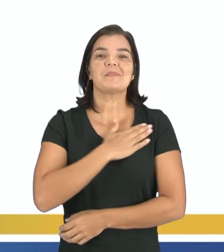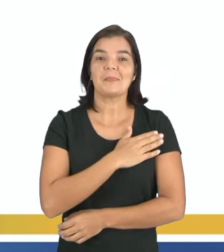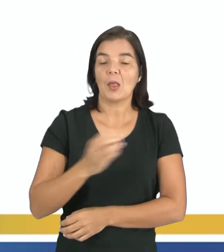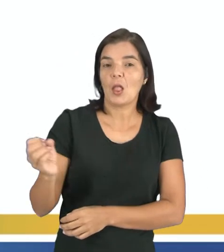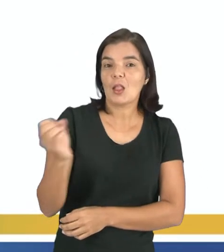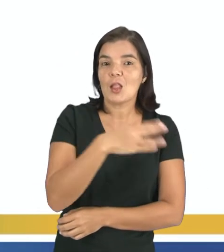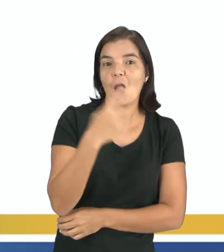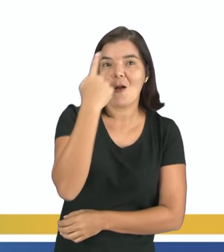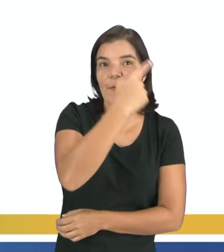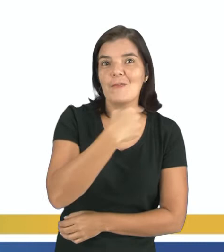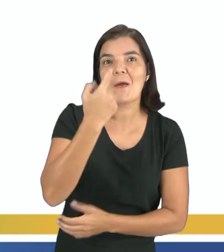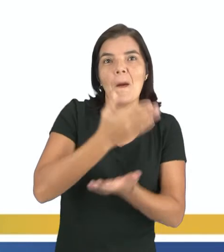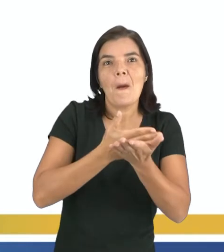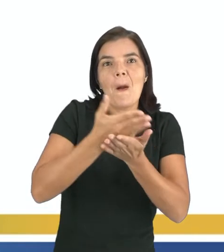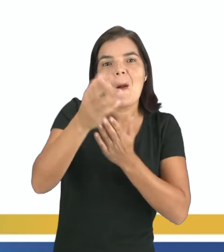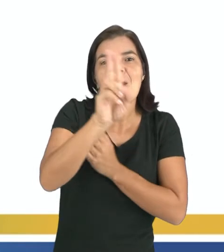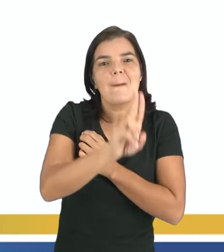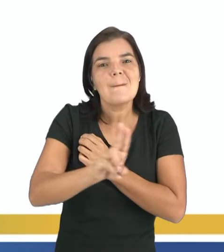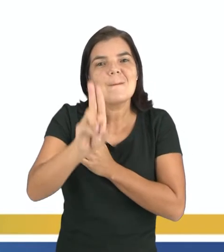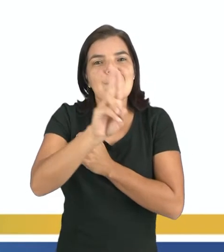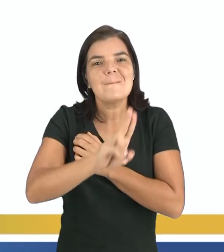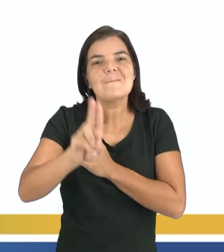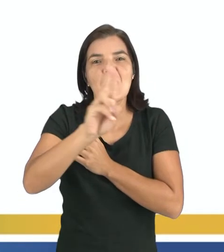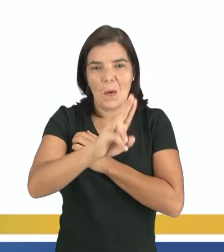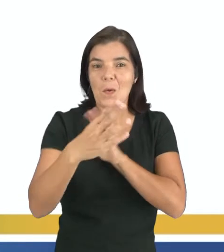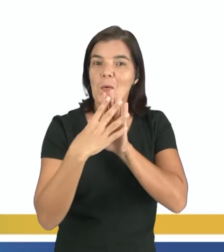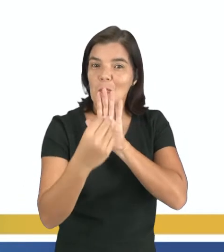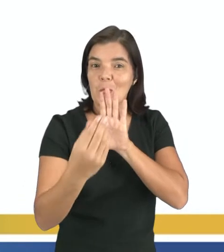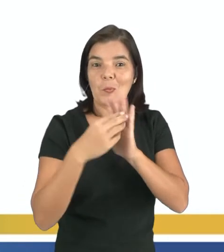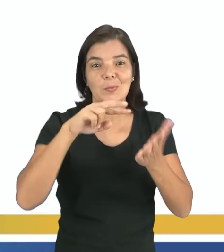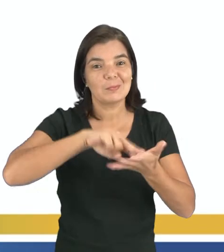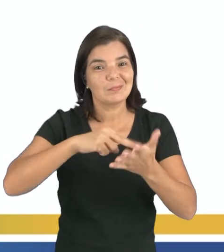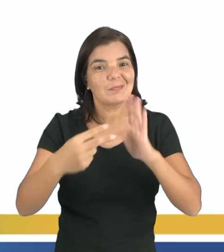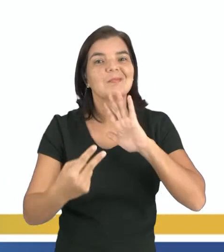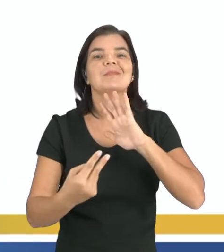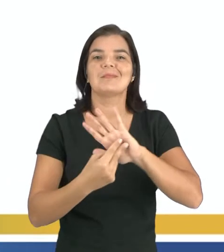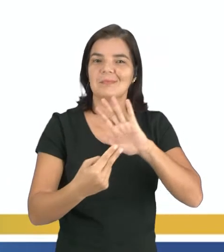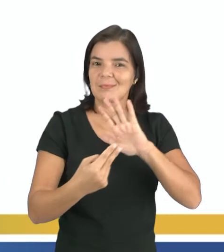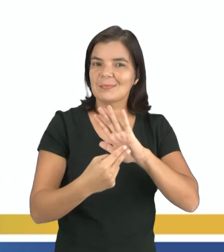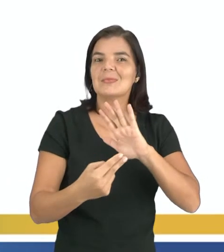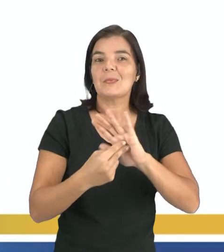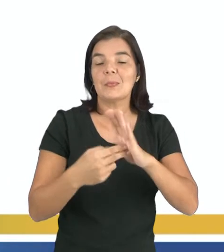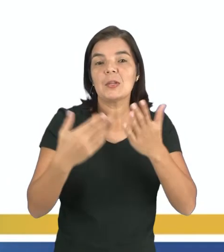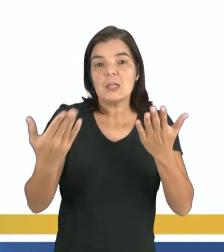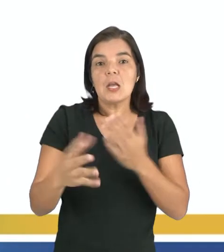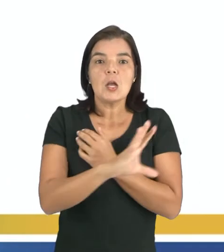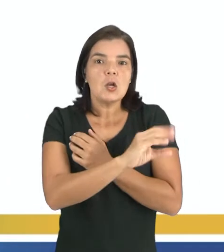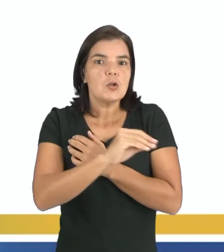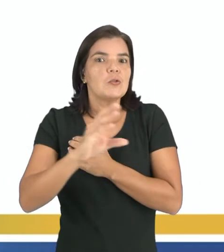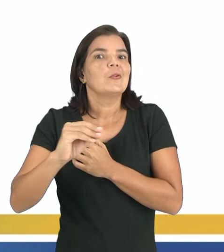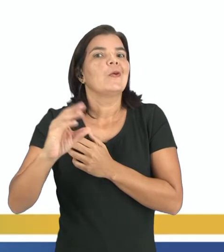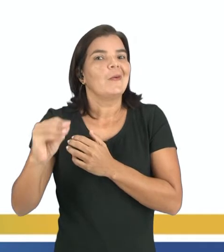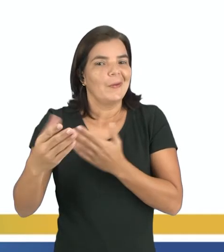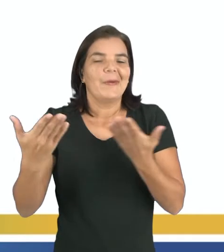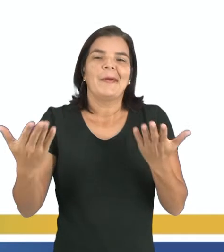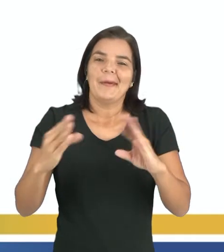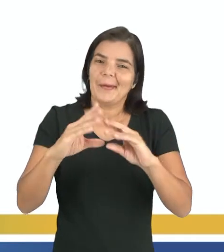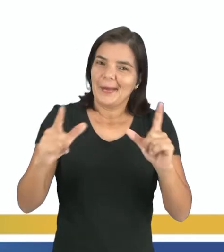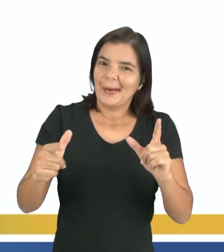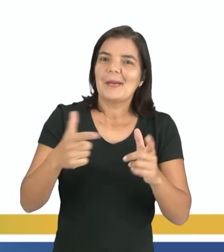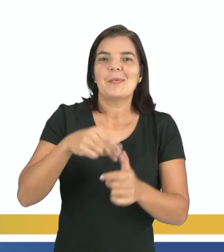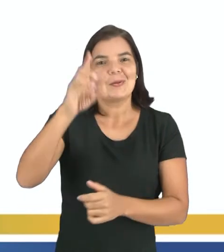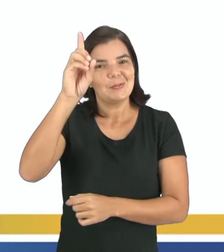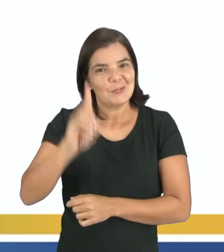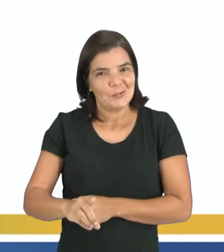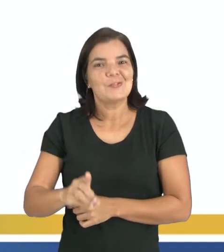novas carinhas, começaram a usar com muito mais significado entre eles. E esse jovem patenteou, é claro, para poder ganhar os